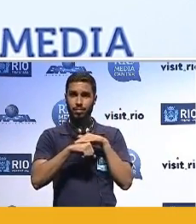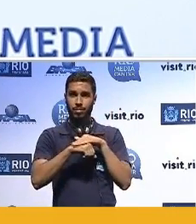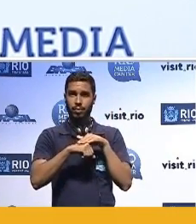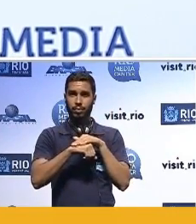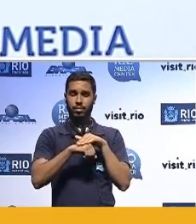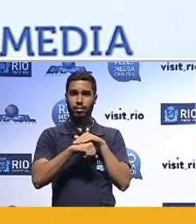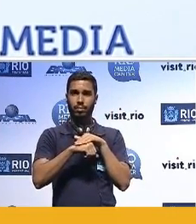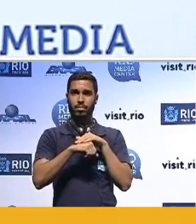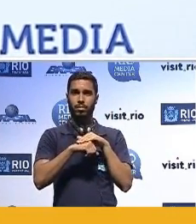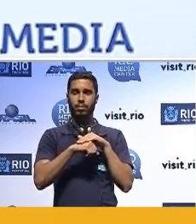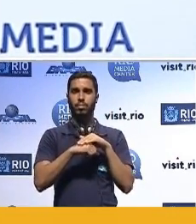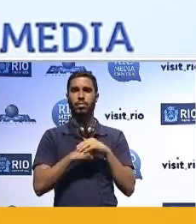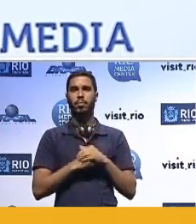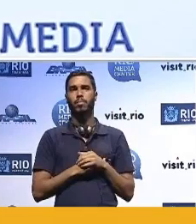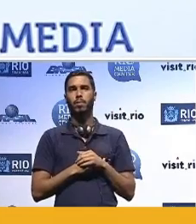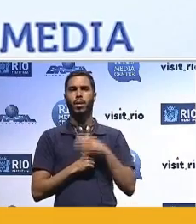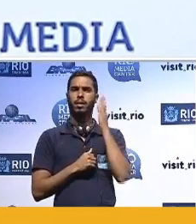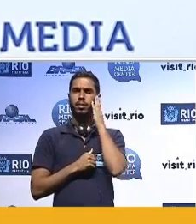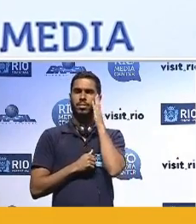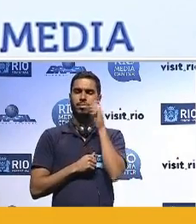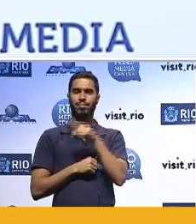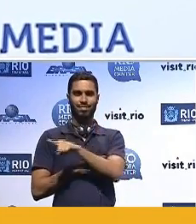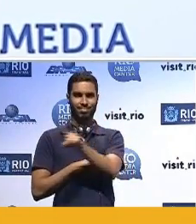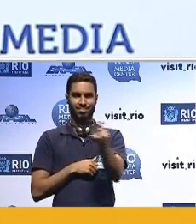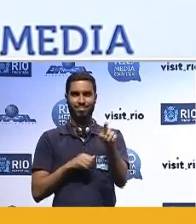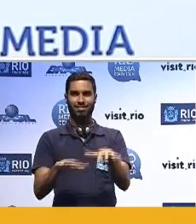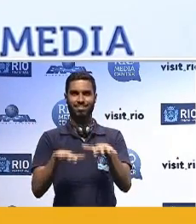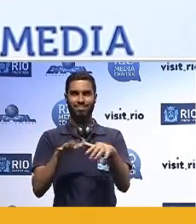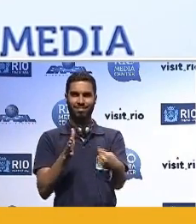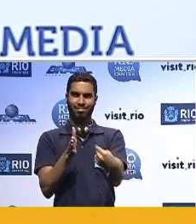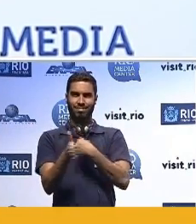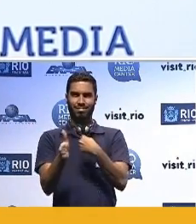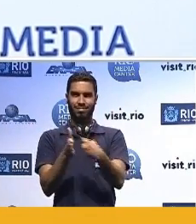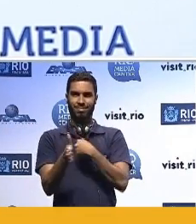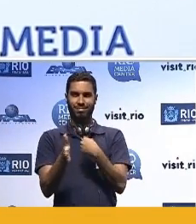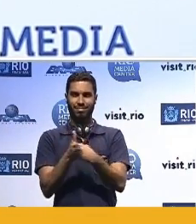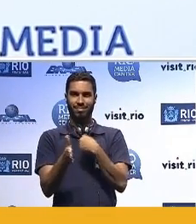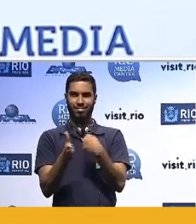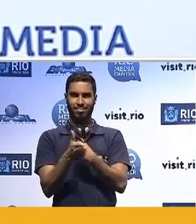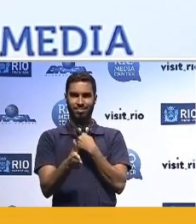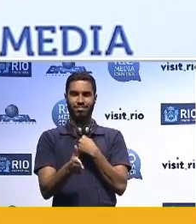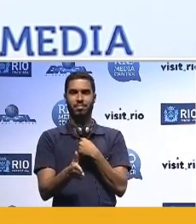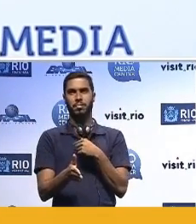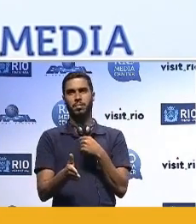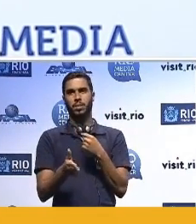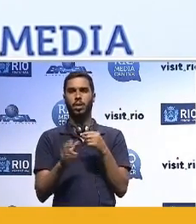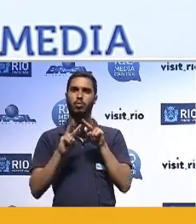obviamente, com as perguntas que vocês depois vão nos dirigir.